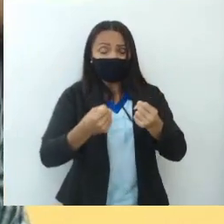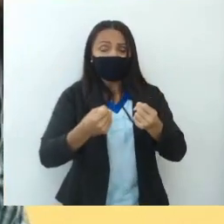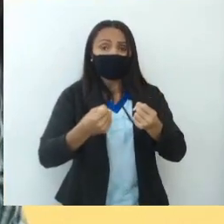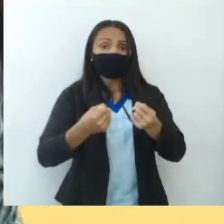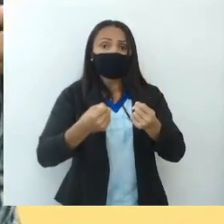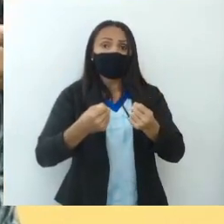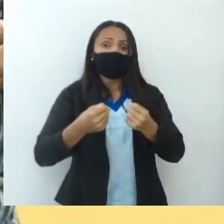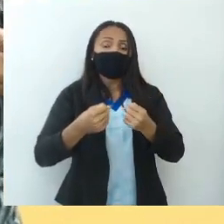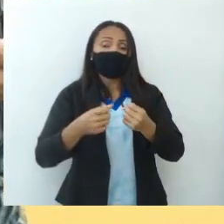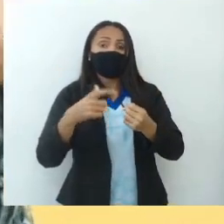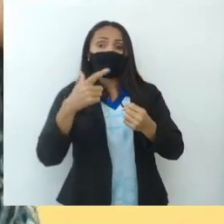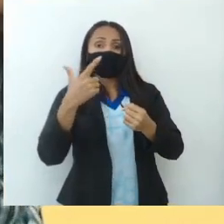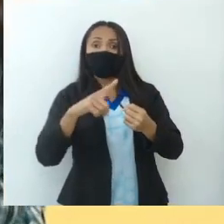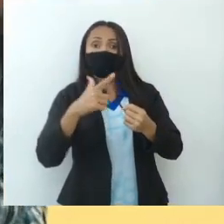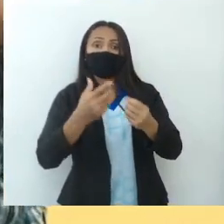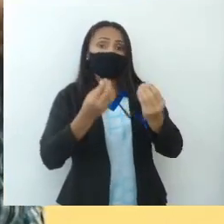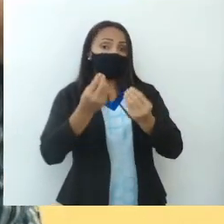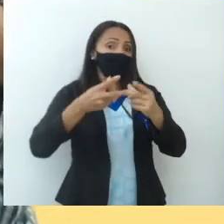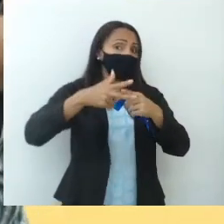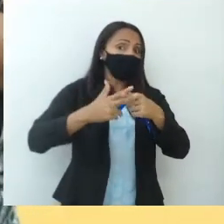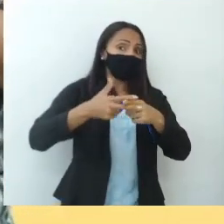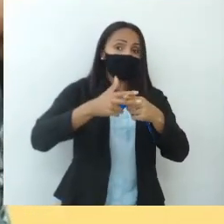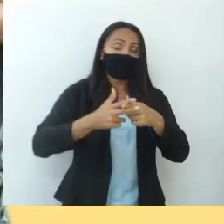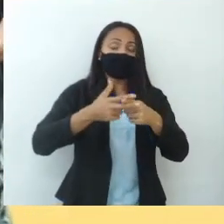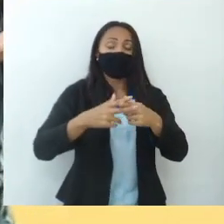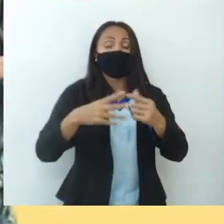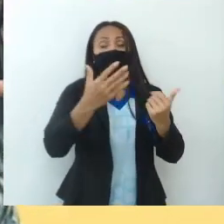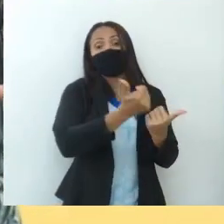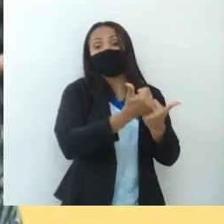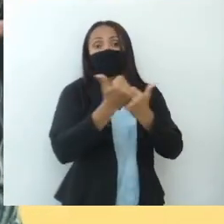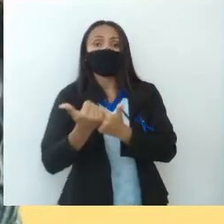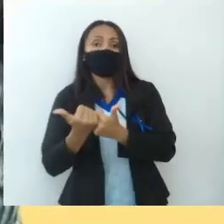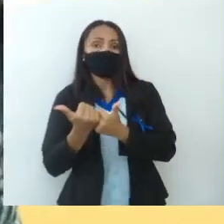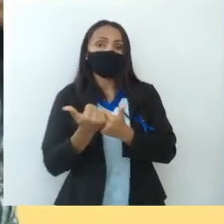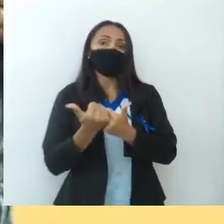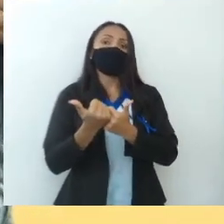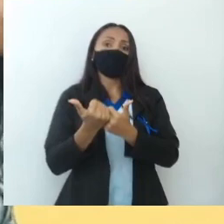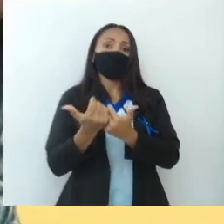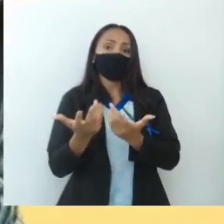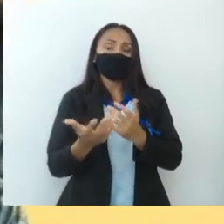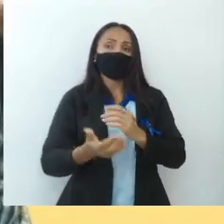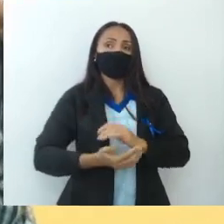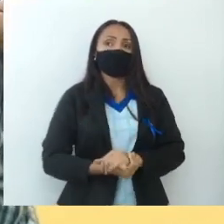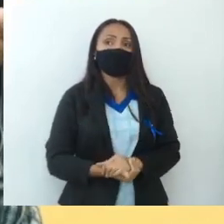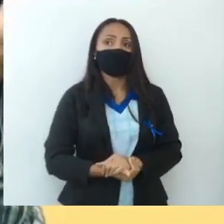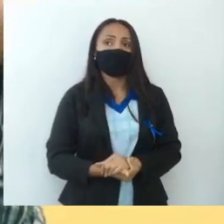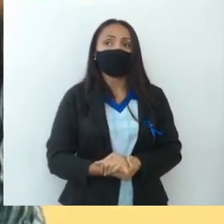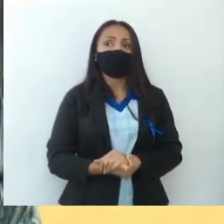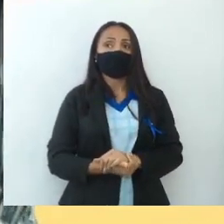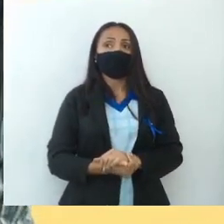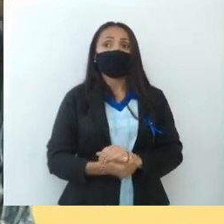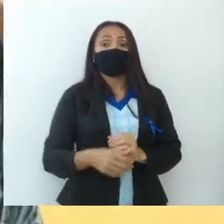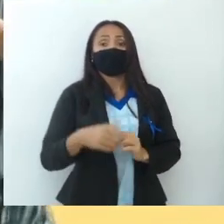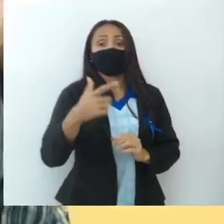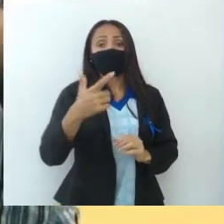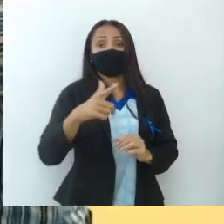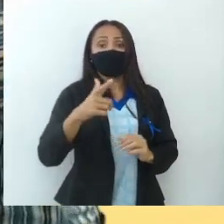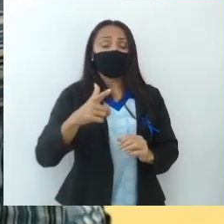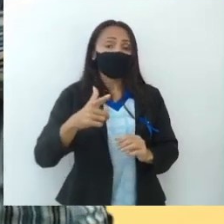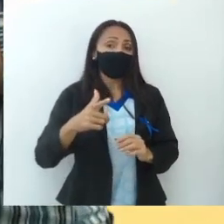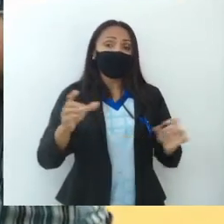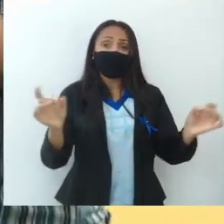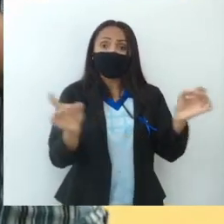veio da Inglaterra, e aí ela foi substituída, até porque não tinha mais finalidade dela girar, porque não tinha mais navegação, como existia